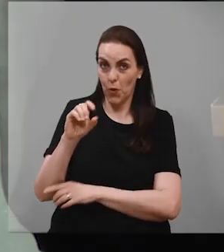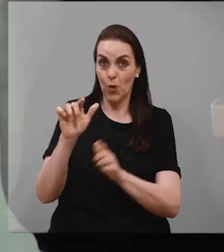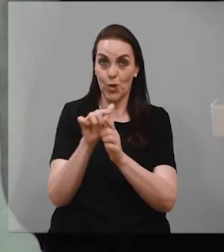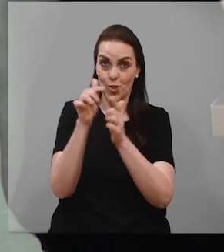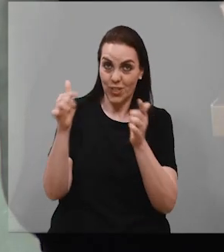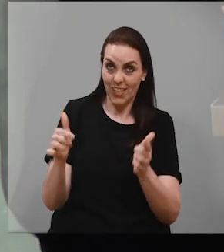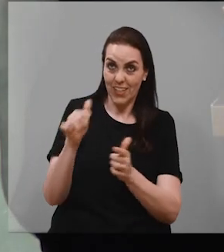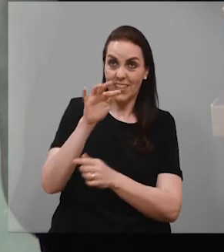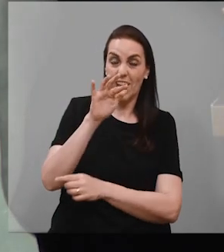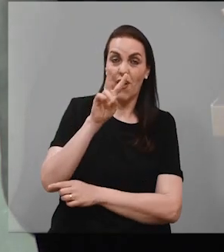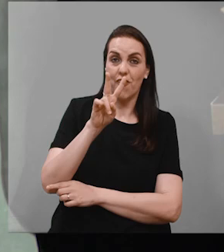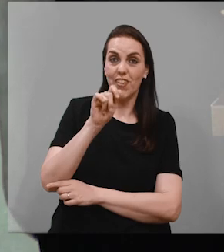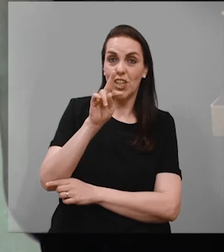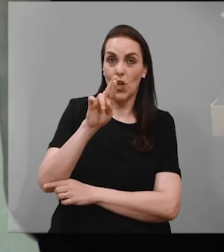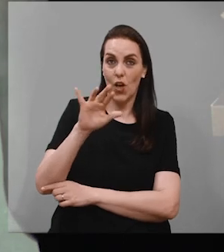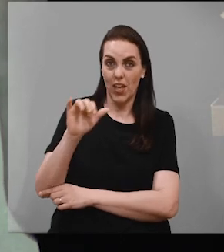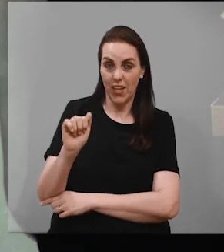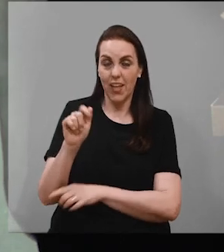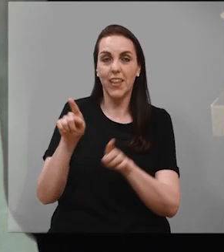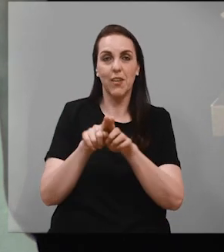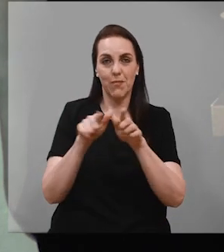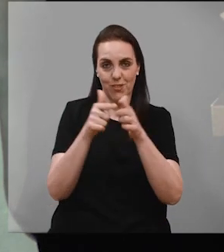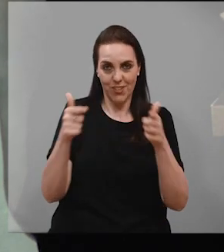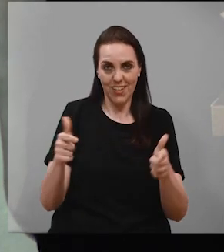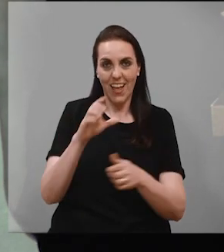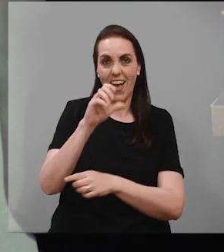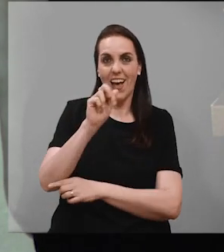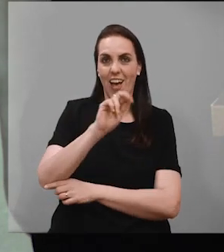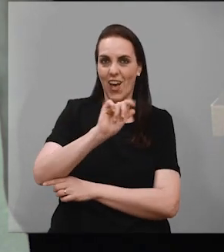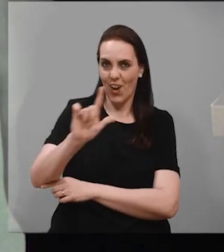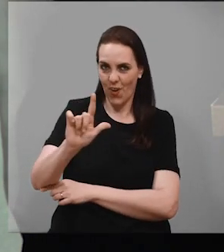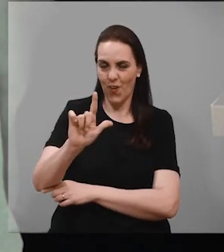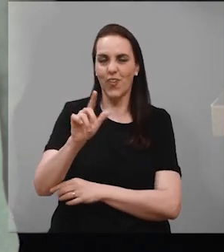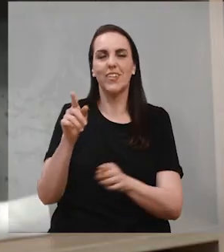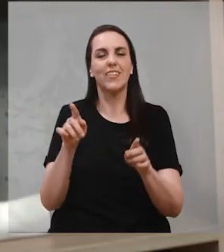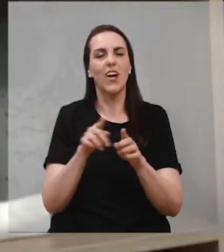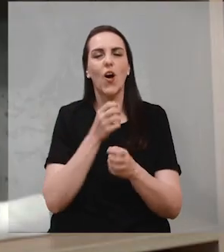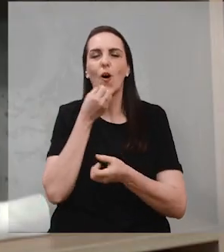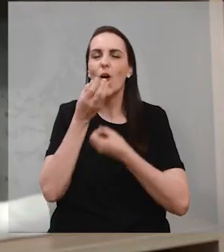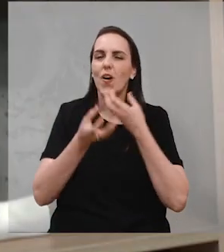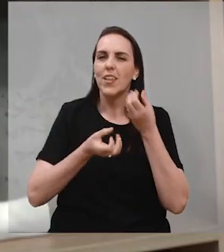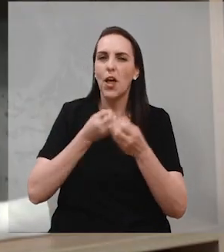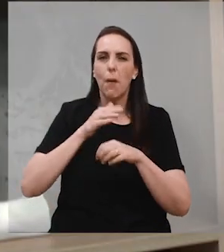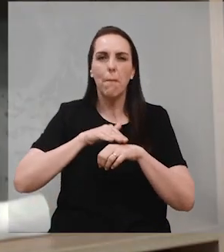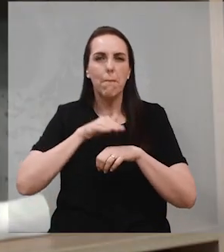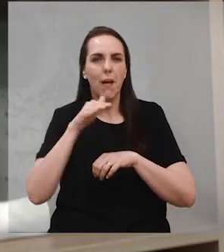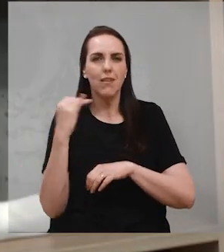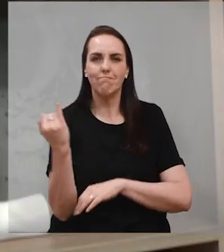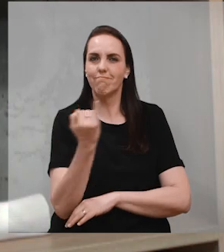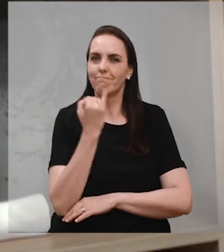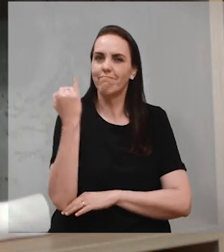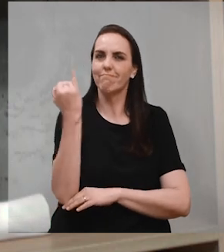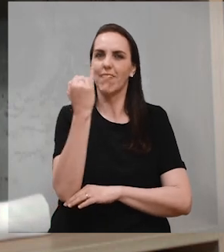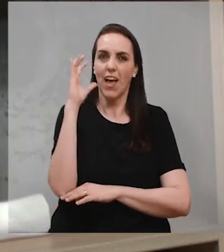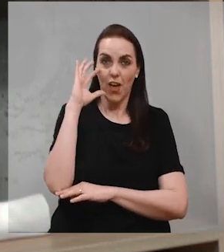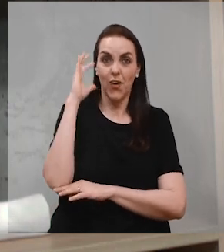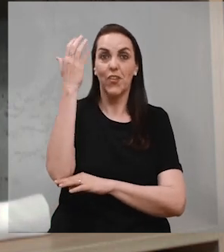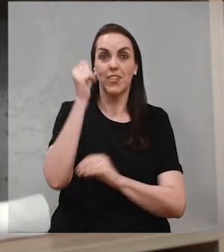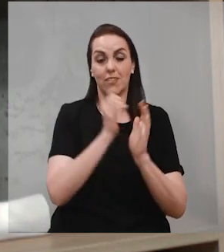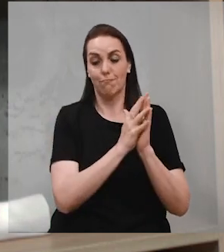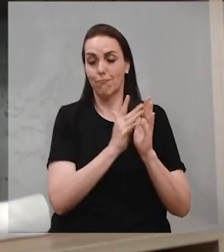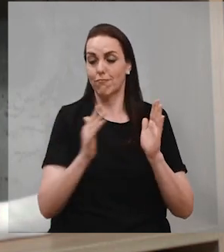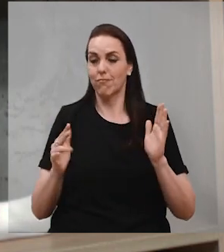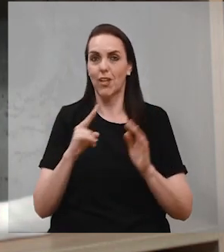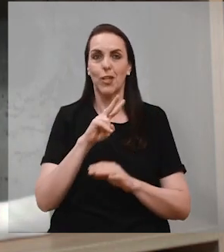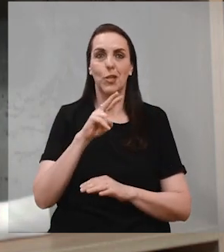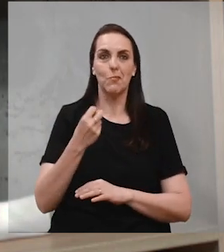a jornalista Vitória Schwantz e também a jornalista Carol Dallagnol. A gente vai contar aqui o que de mais relevante aconteceu ao